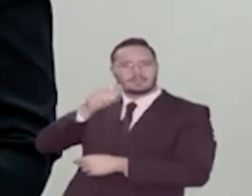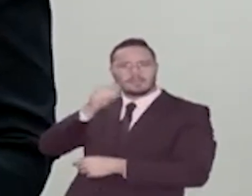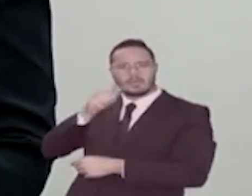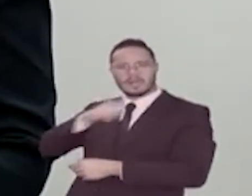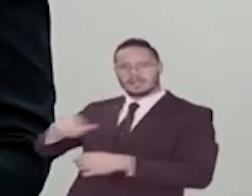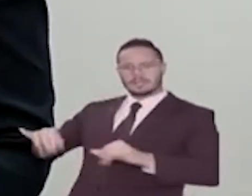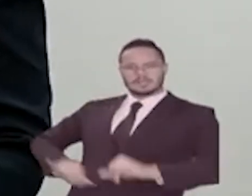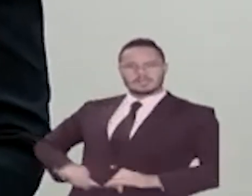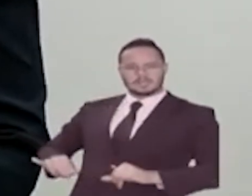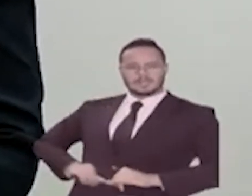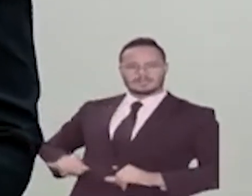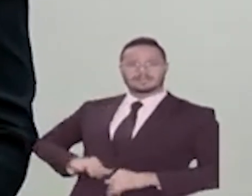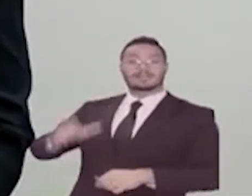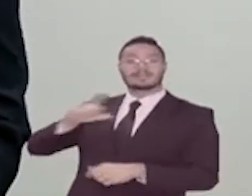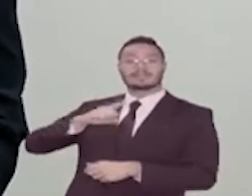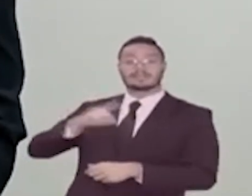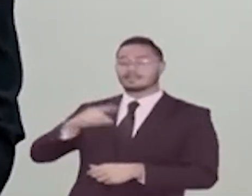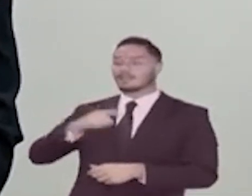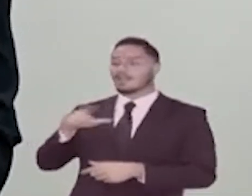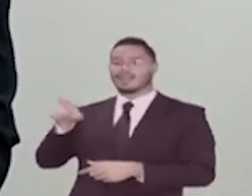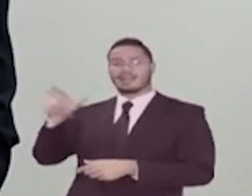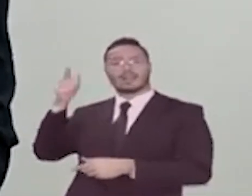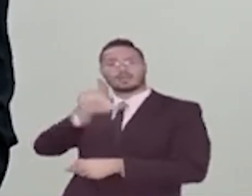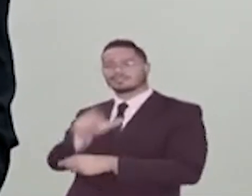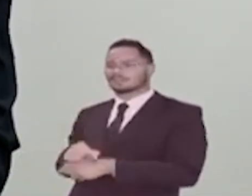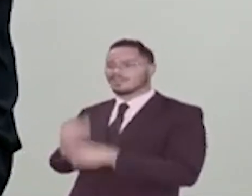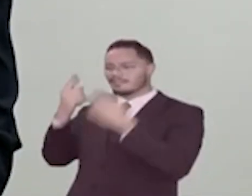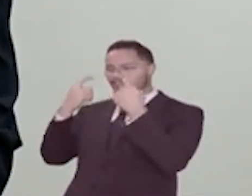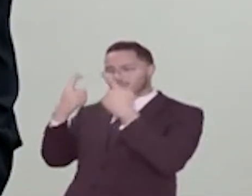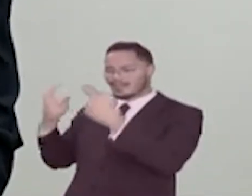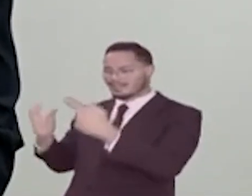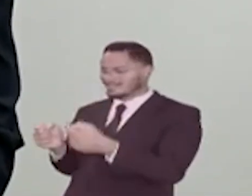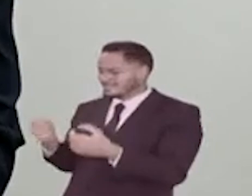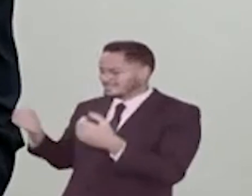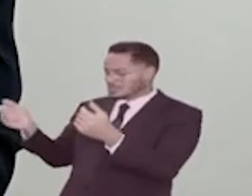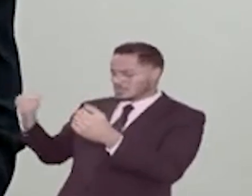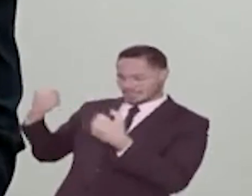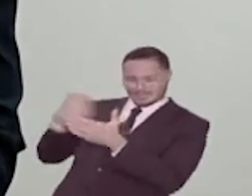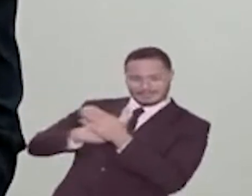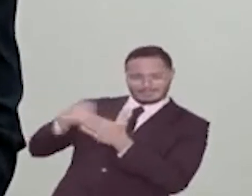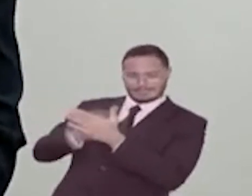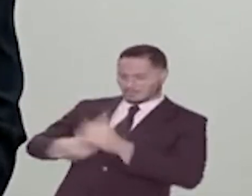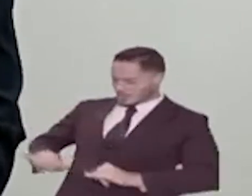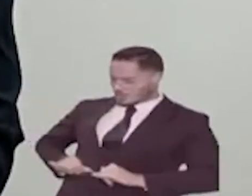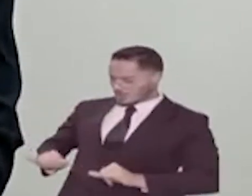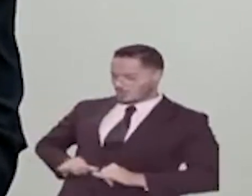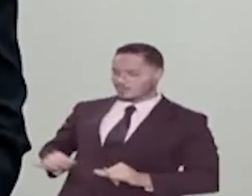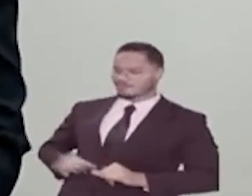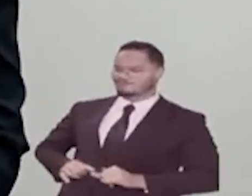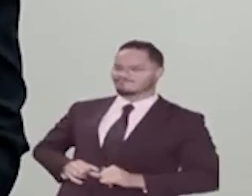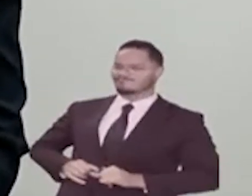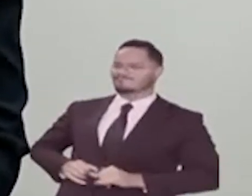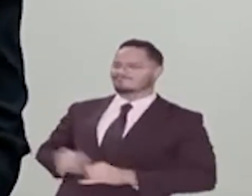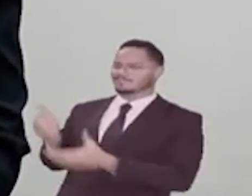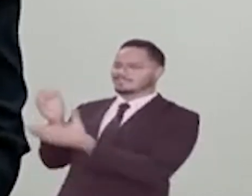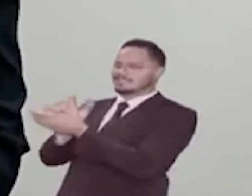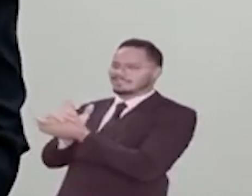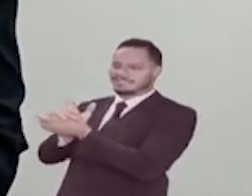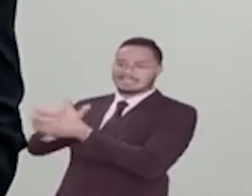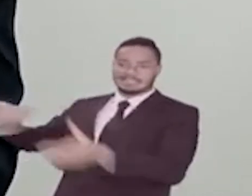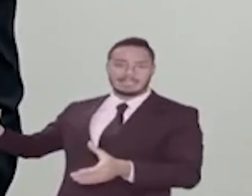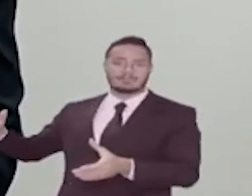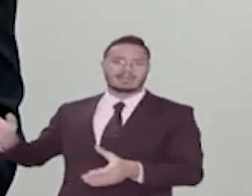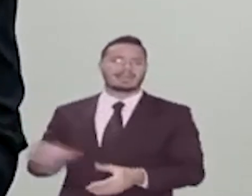saiam desse ciclo da violência. E muitas pessoas julgam a mulher vítima de violência. Falam assim, mas apanhou, mas depois vai voltar para